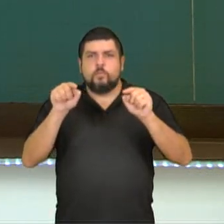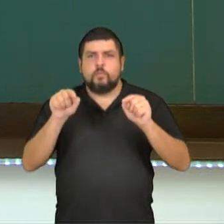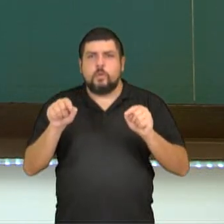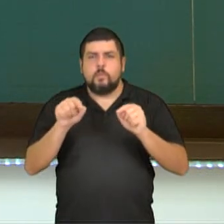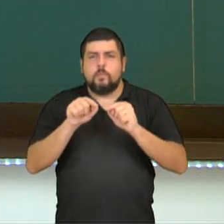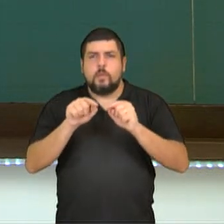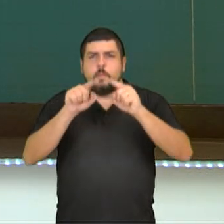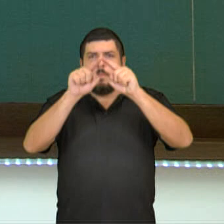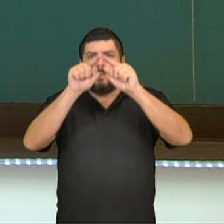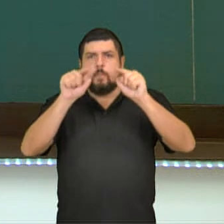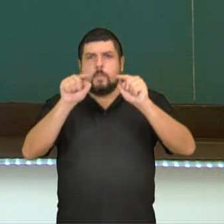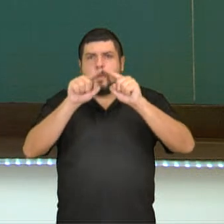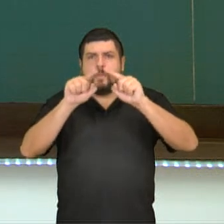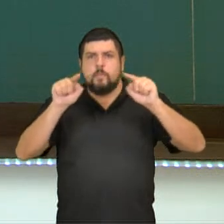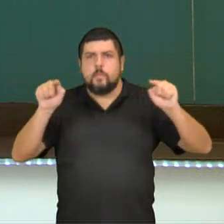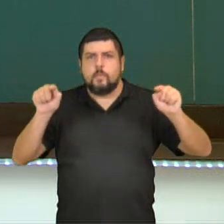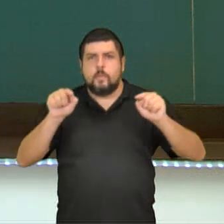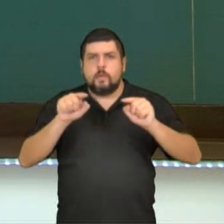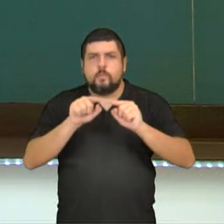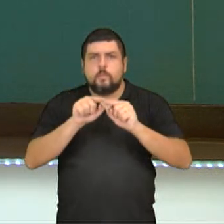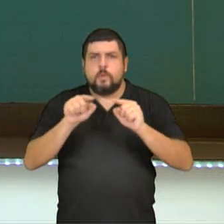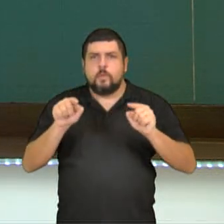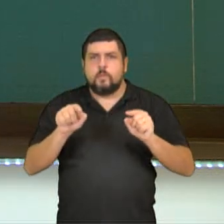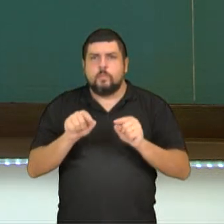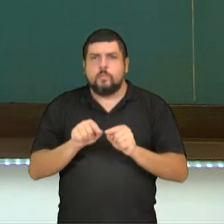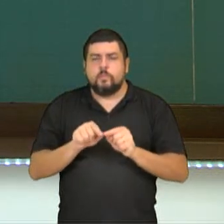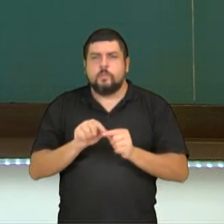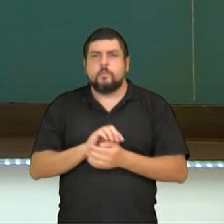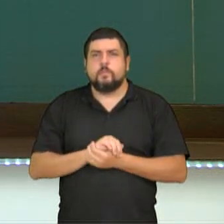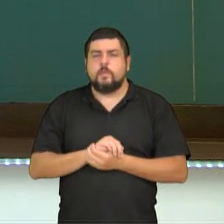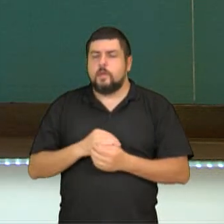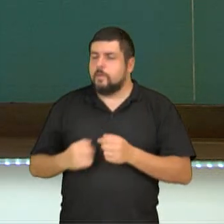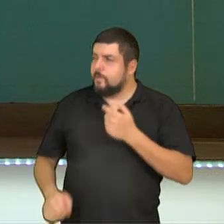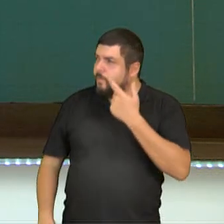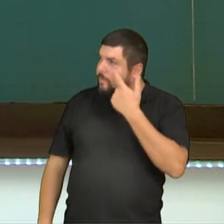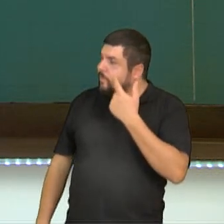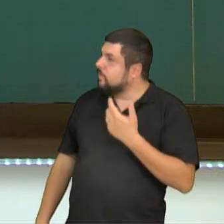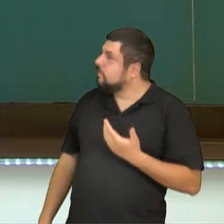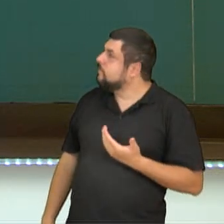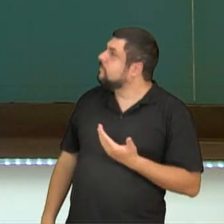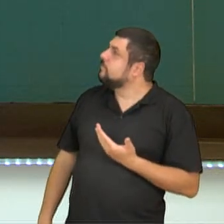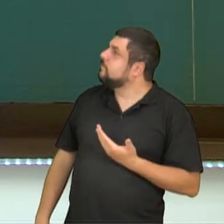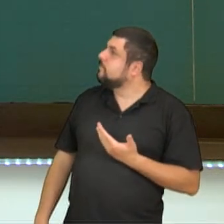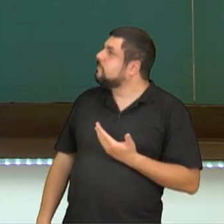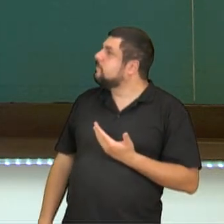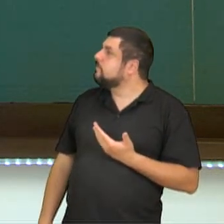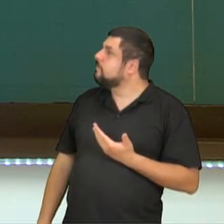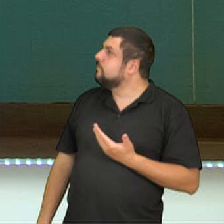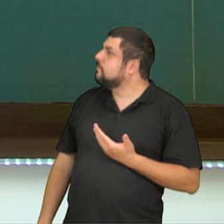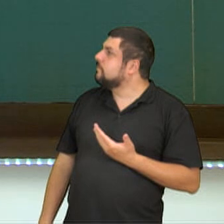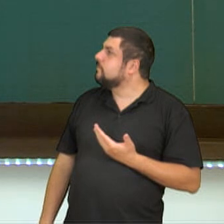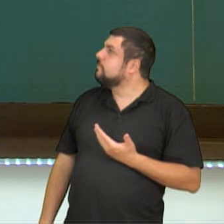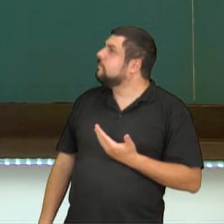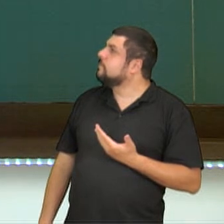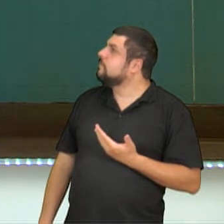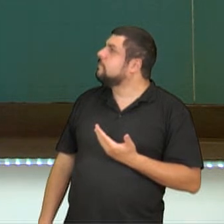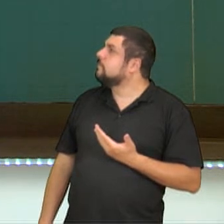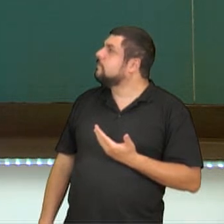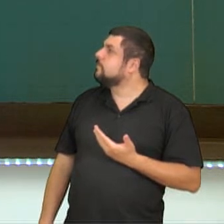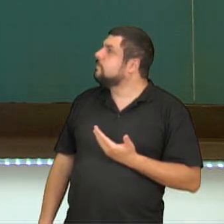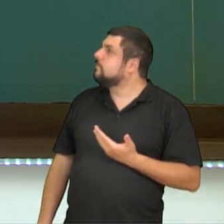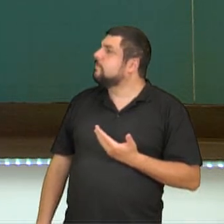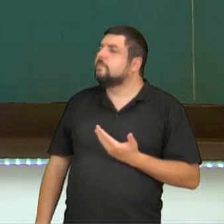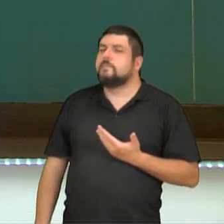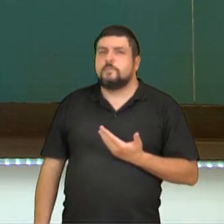aqui triangulares, certo? Então a pirâmide, eu tenho uma pirâmide aqui, é uma pirâmide de base quadrada, certo? E o